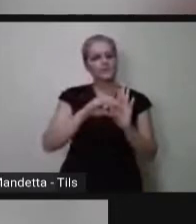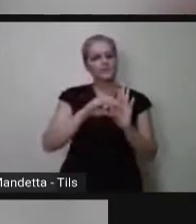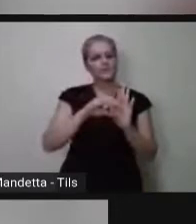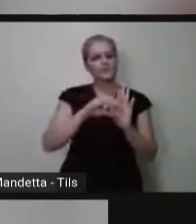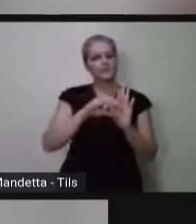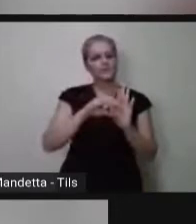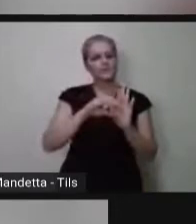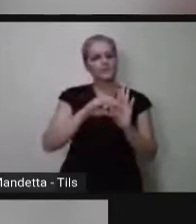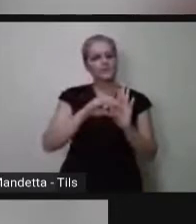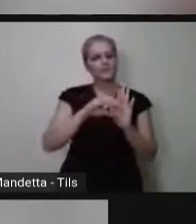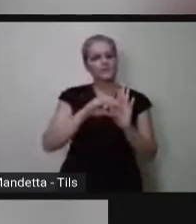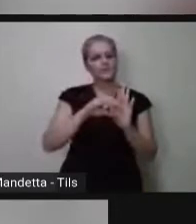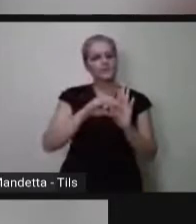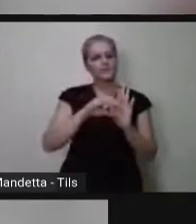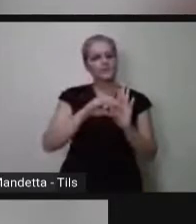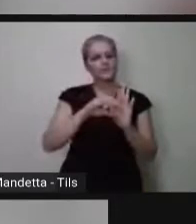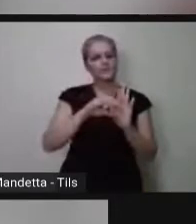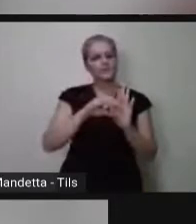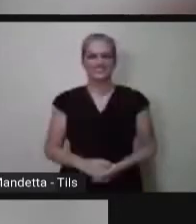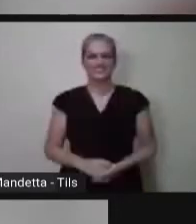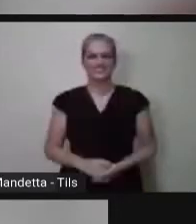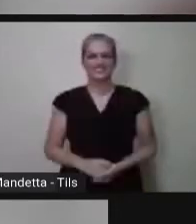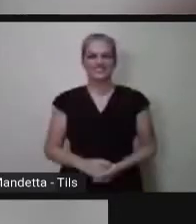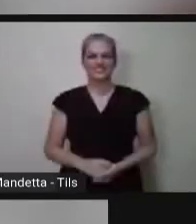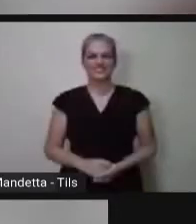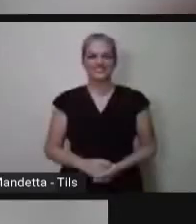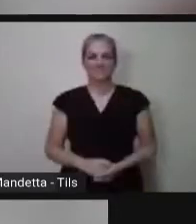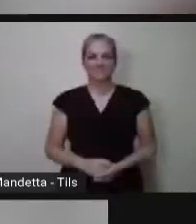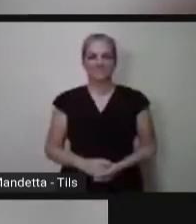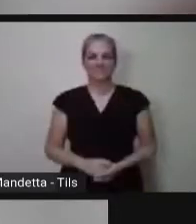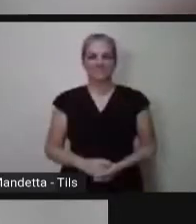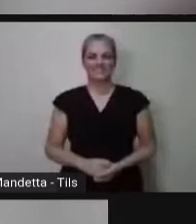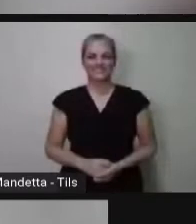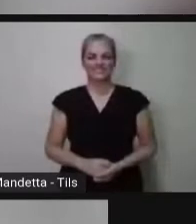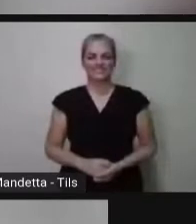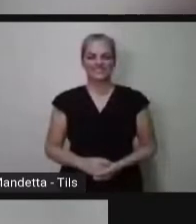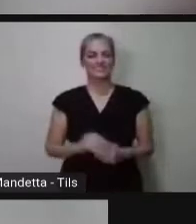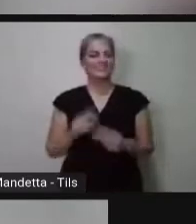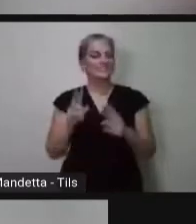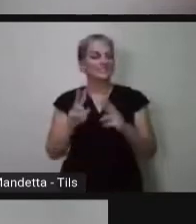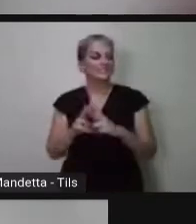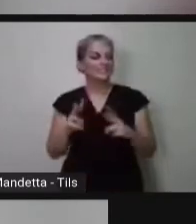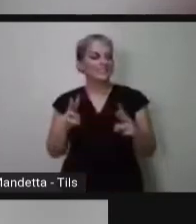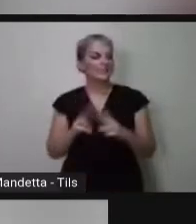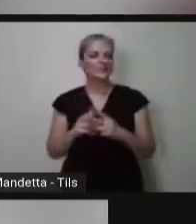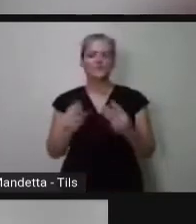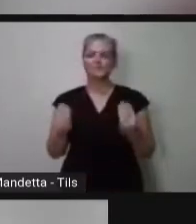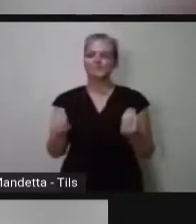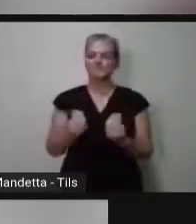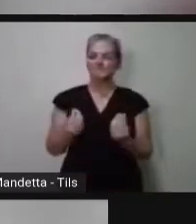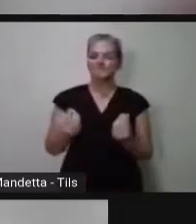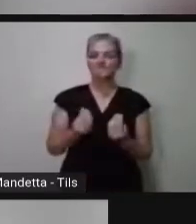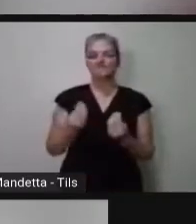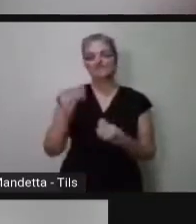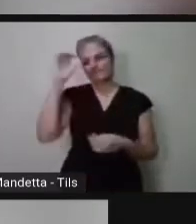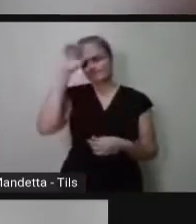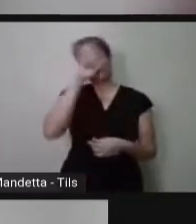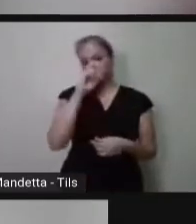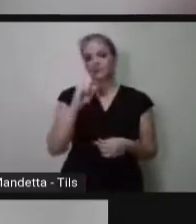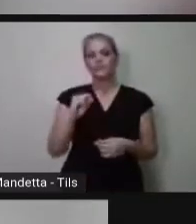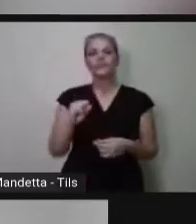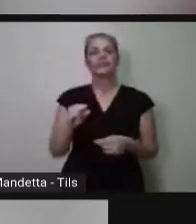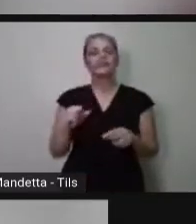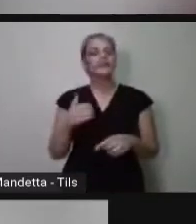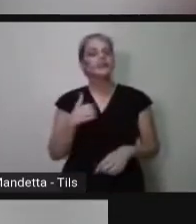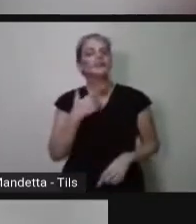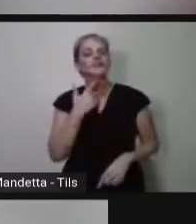possibilidade, seja por meio da EAD, da educação ou docentes. Por fim, neste último módulo, eu desejo a todos vocês, cursistas e